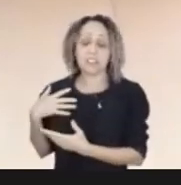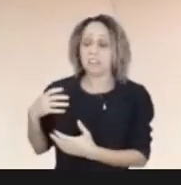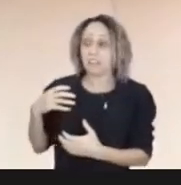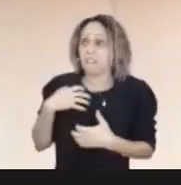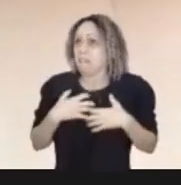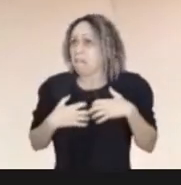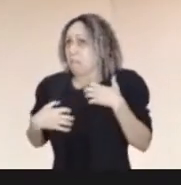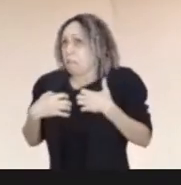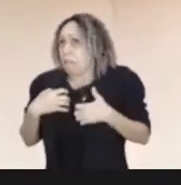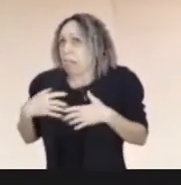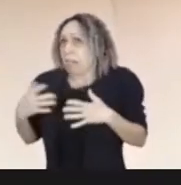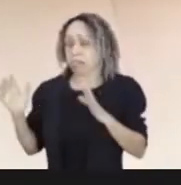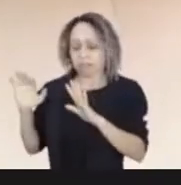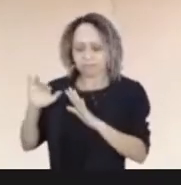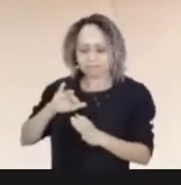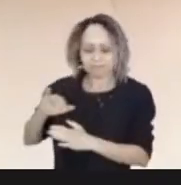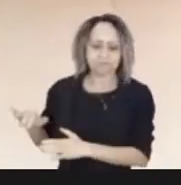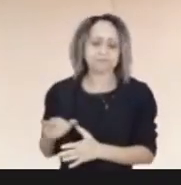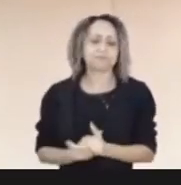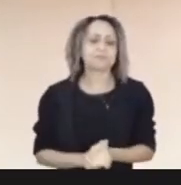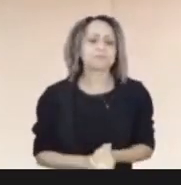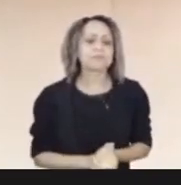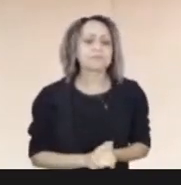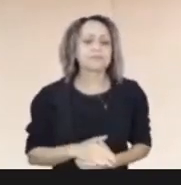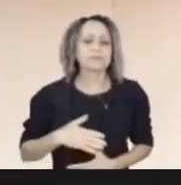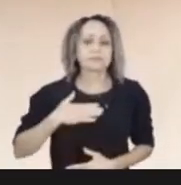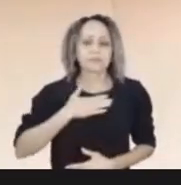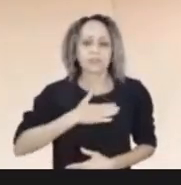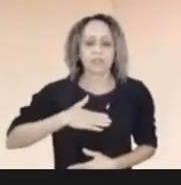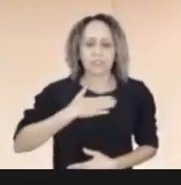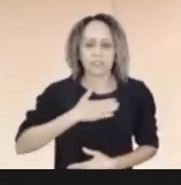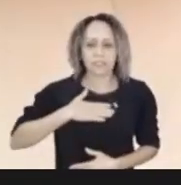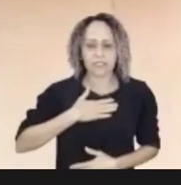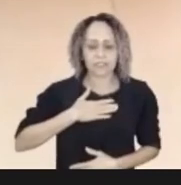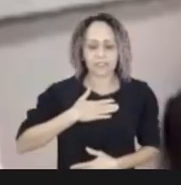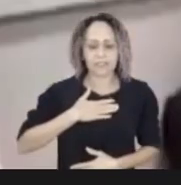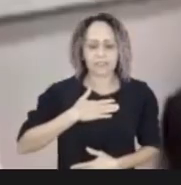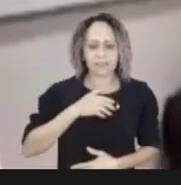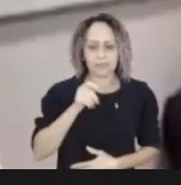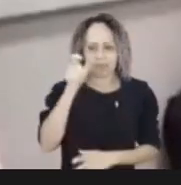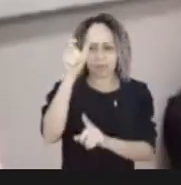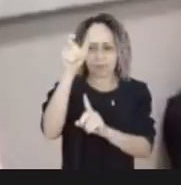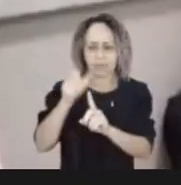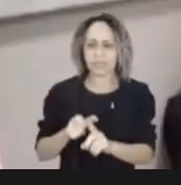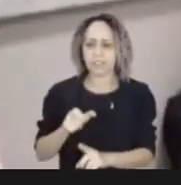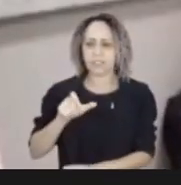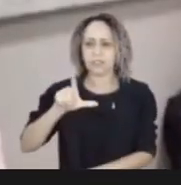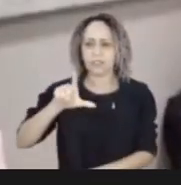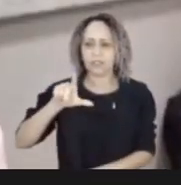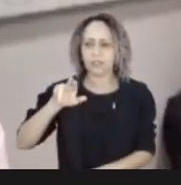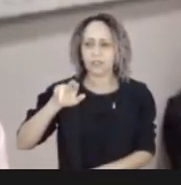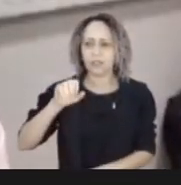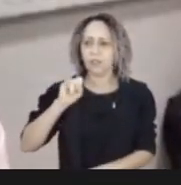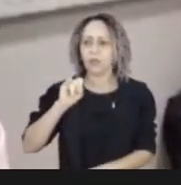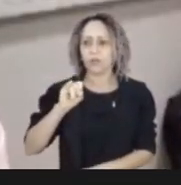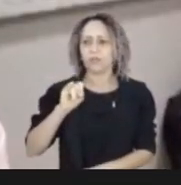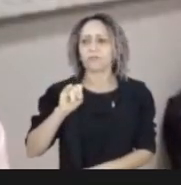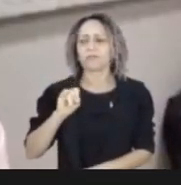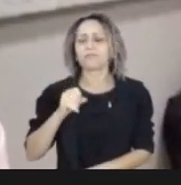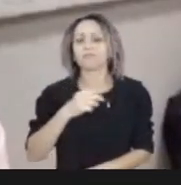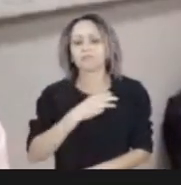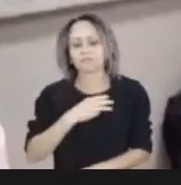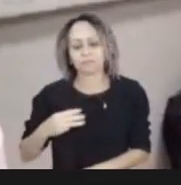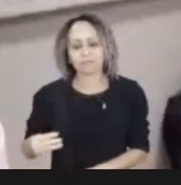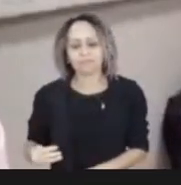Vamos lá, nosso querido ministro Carlos Lupe. Tudo bem, Edinho? Bom te falar. Estão me ouvindo aí? Estamos te